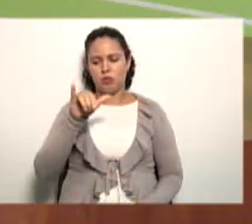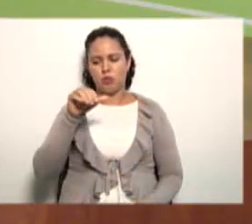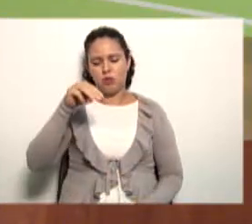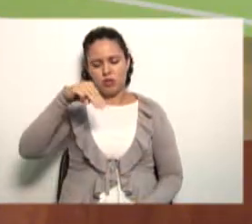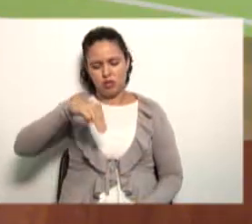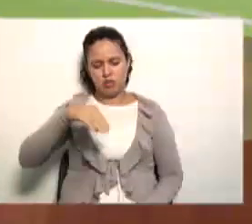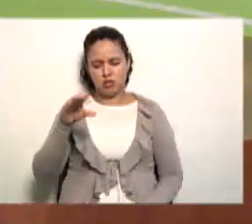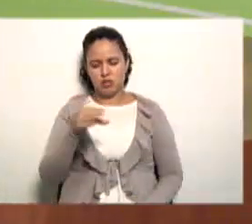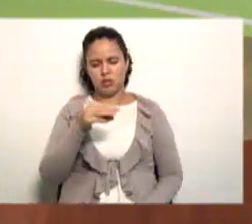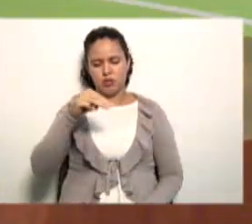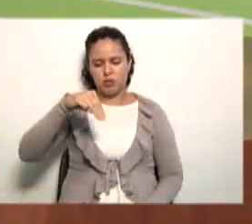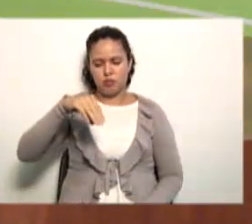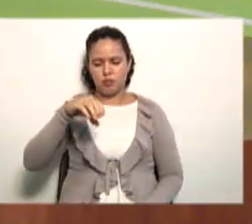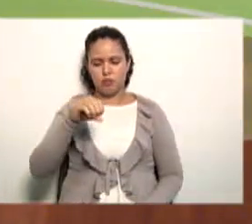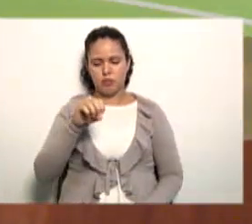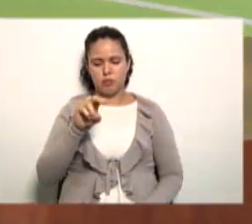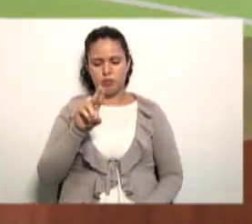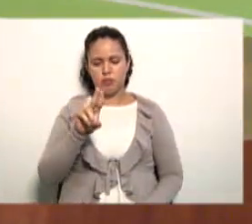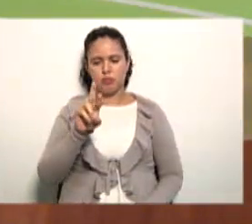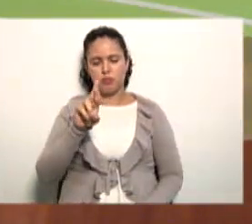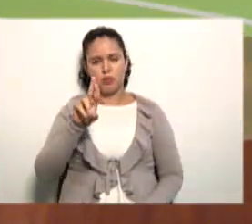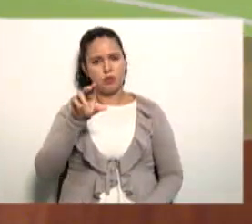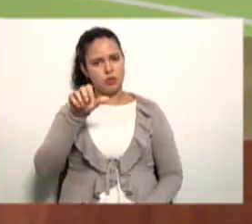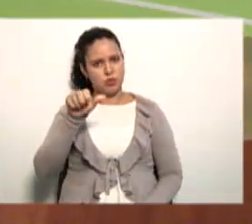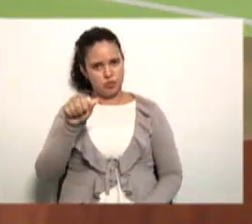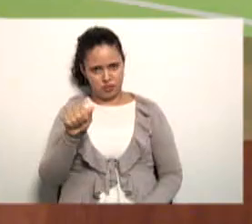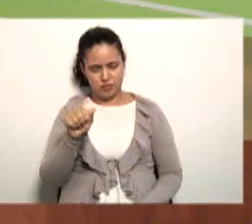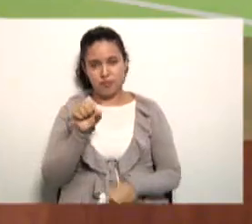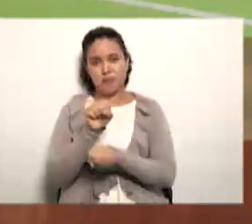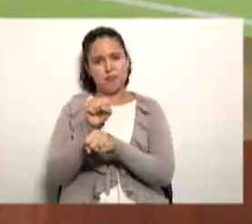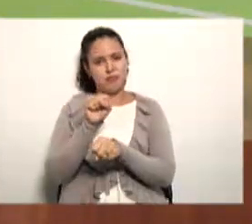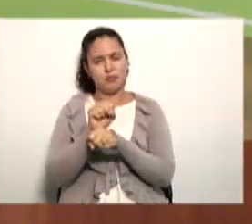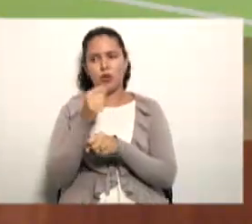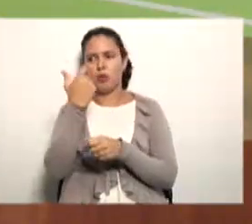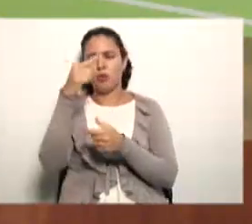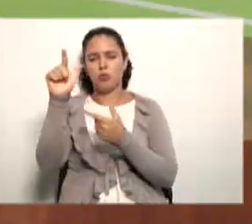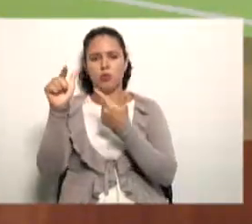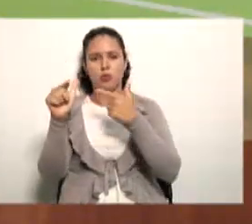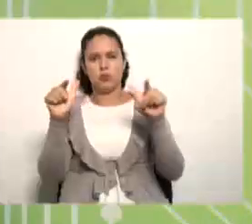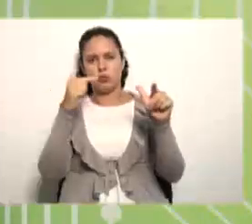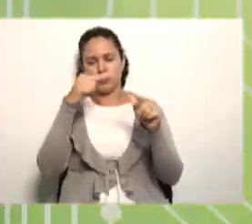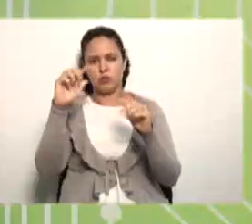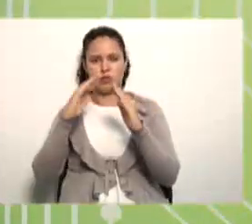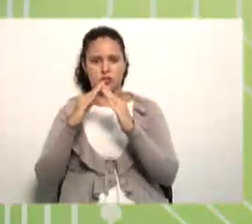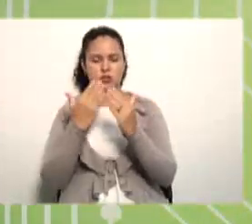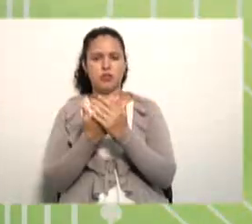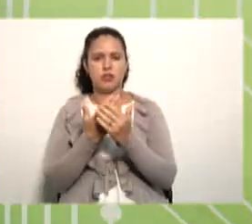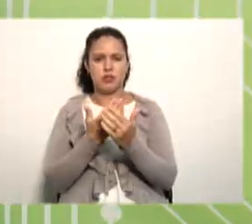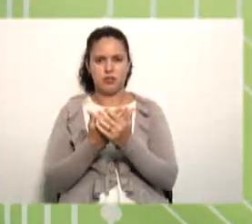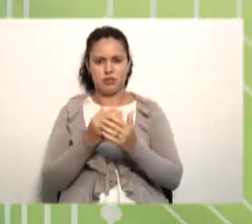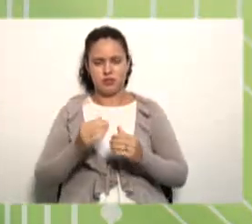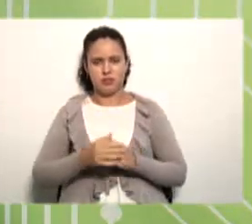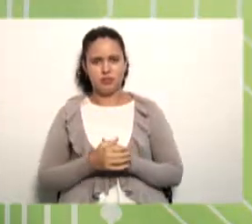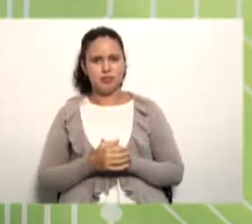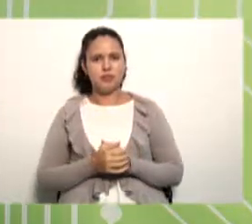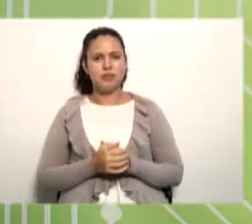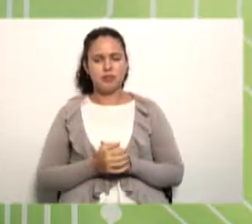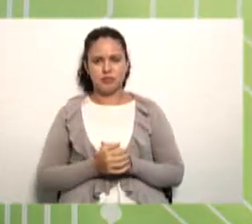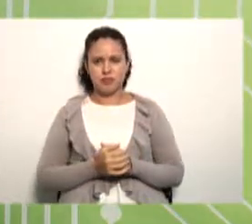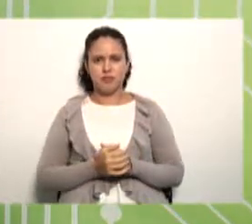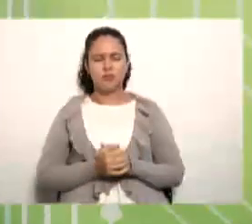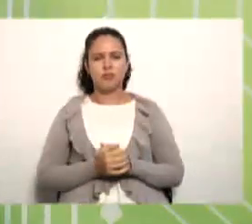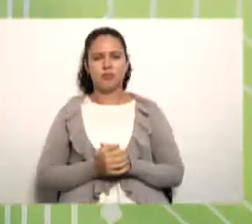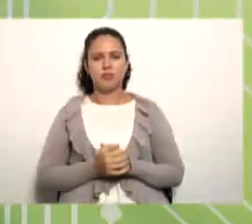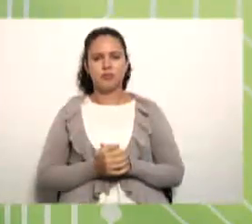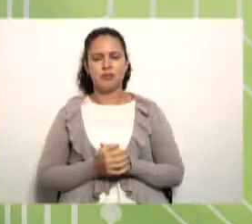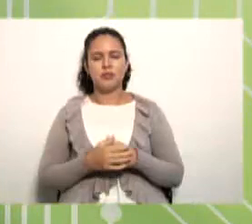Butner, ambas em Porto Velho. Aguardamos mais participação de vocês. Na Escola Priscila é no bairro da Cidade Alta, lá em Rolim de